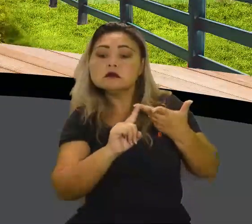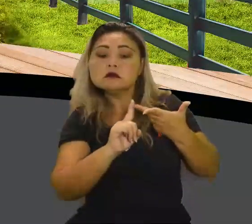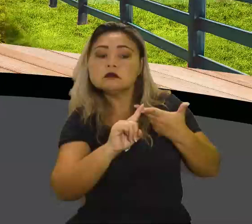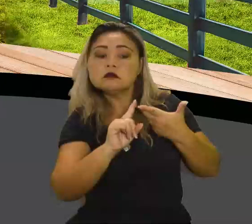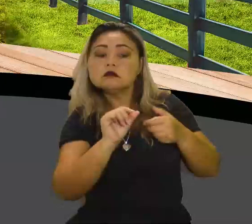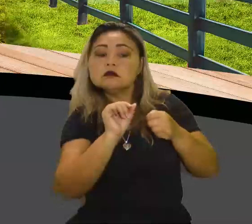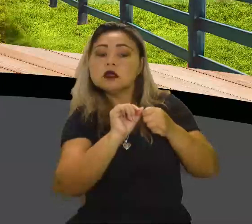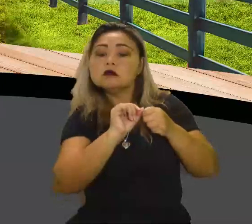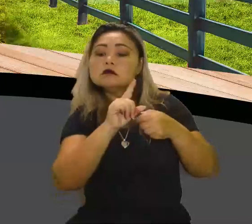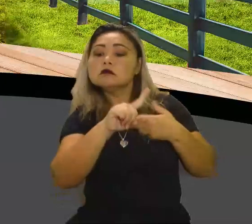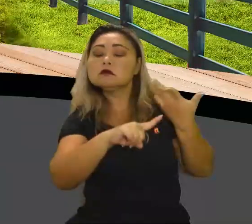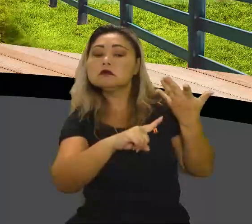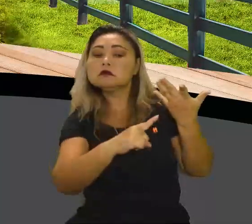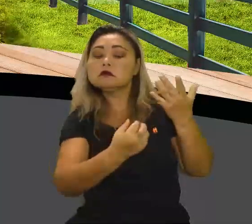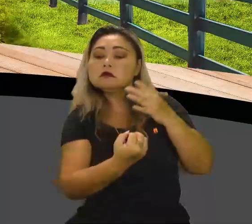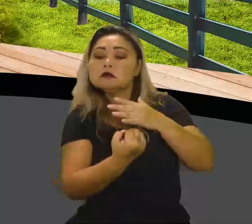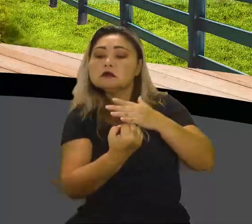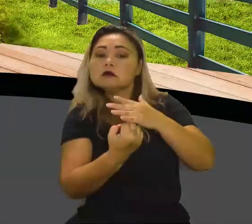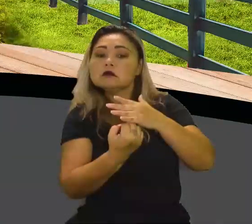de produção